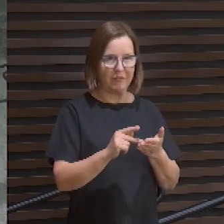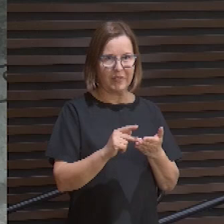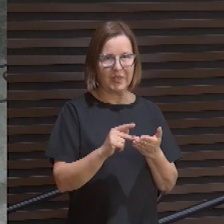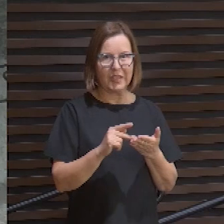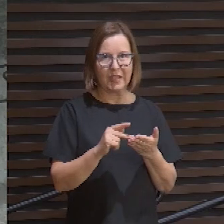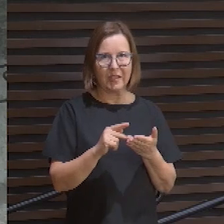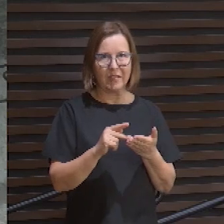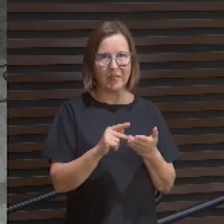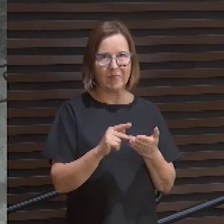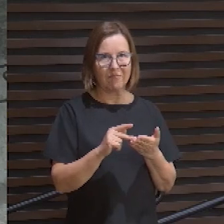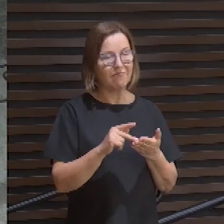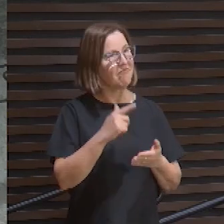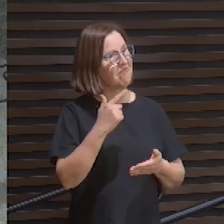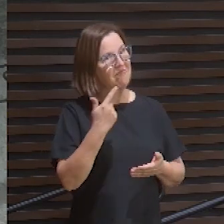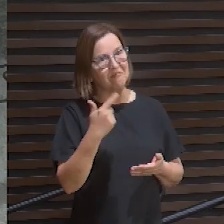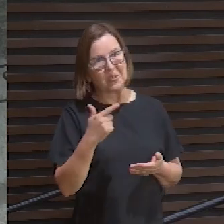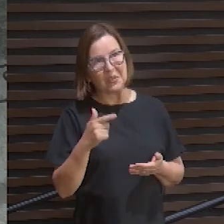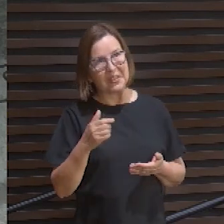pecados?